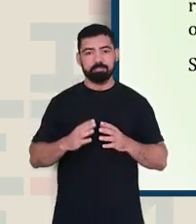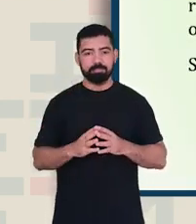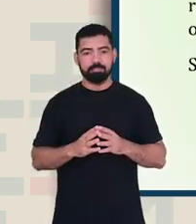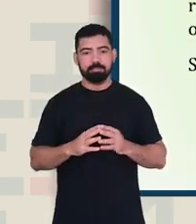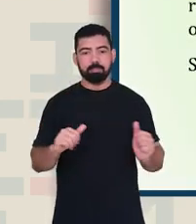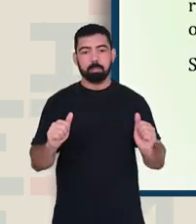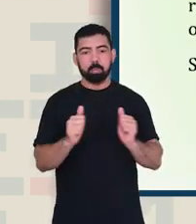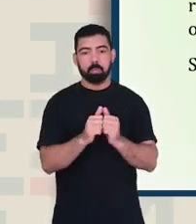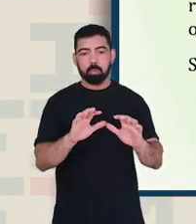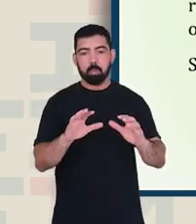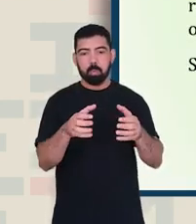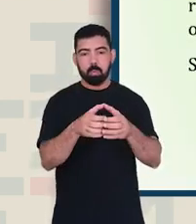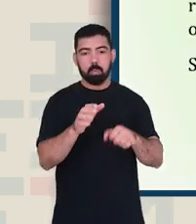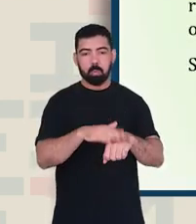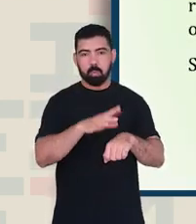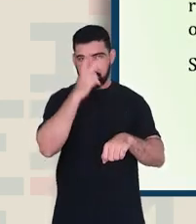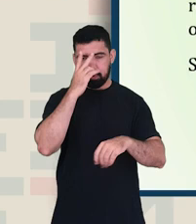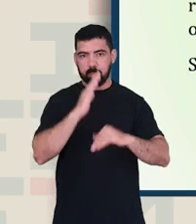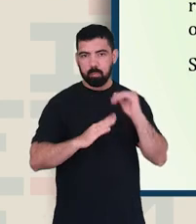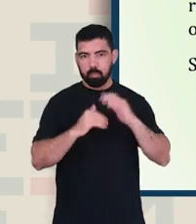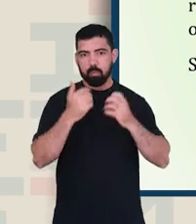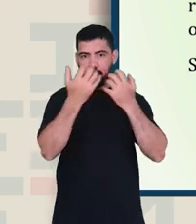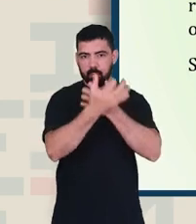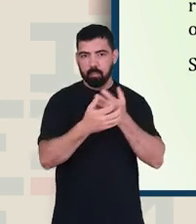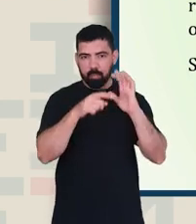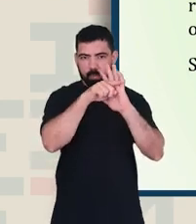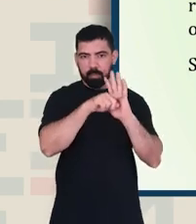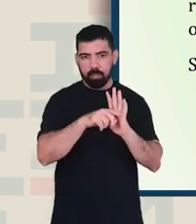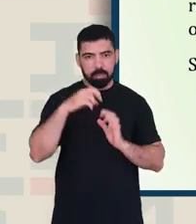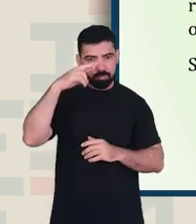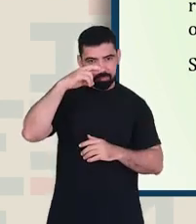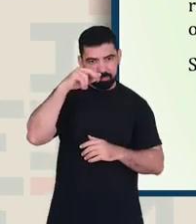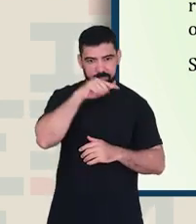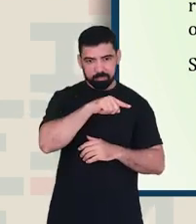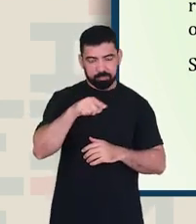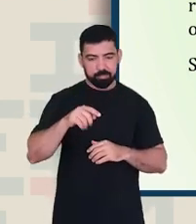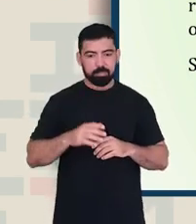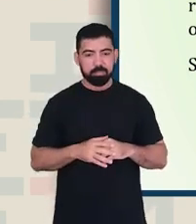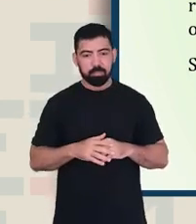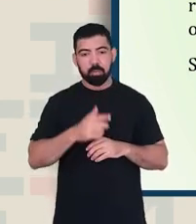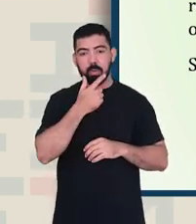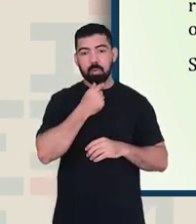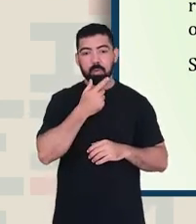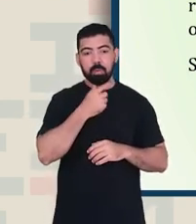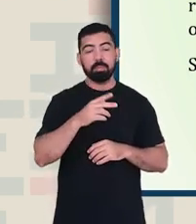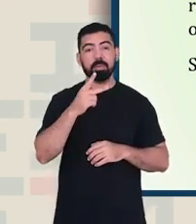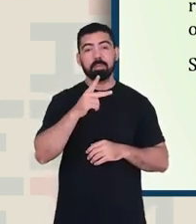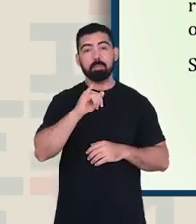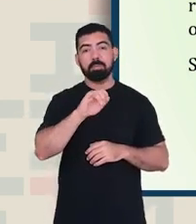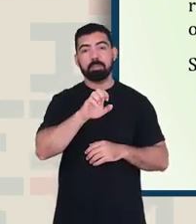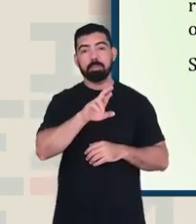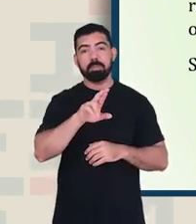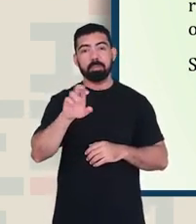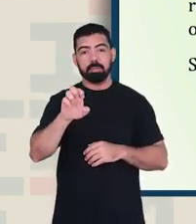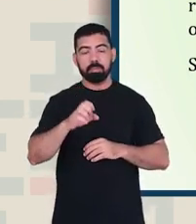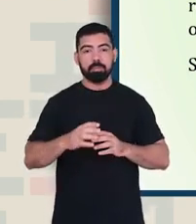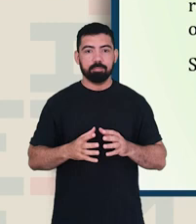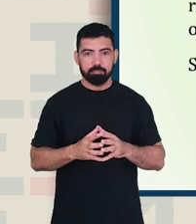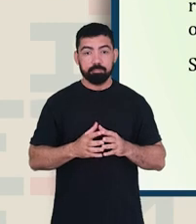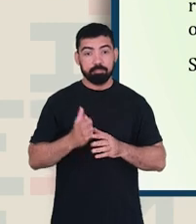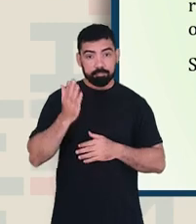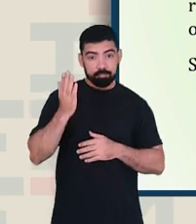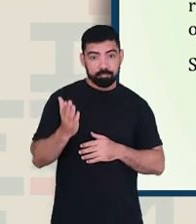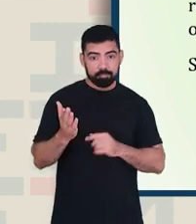junto com um grupo de músicos, investigadores, pesquisadores, o Pierre Schaeffer, um